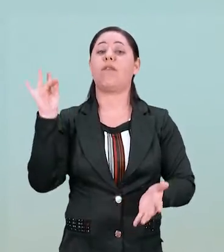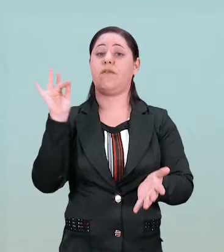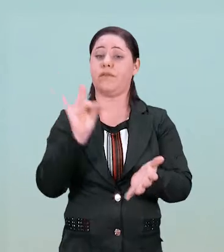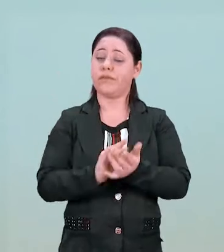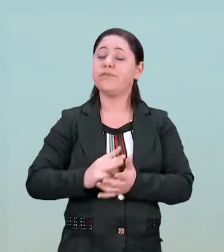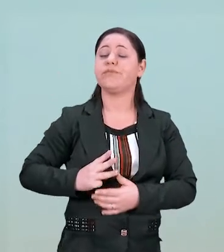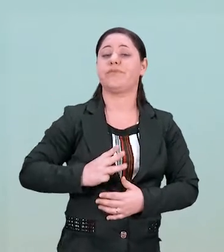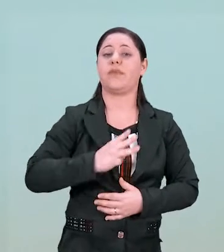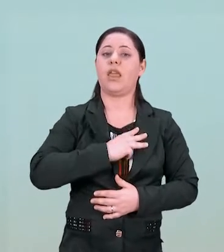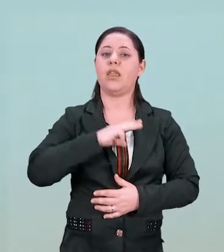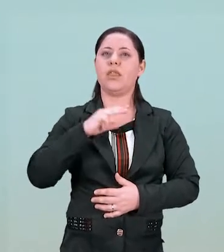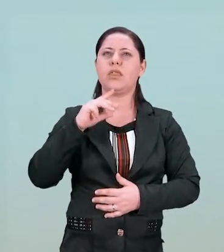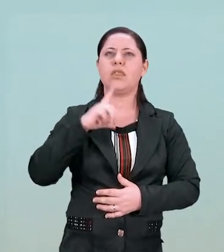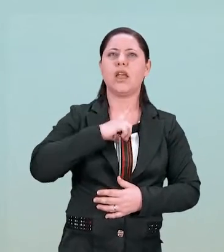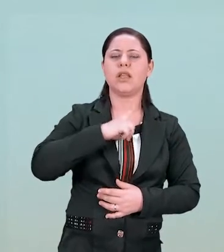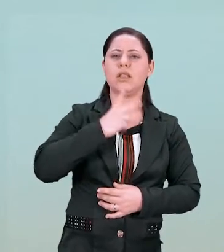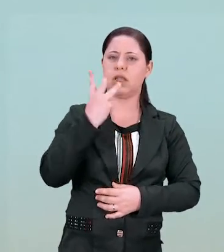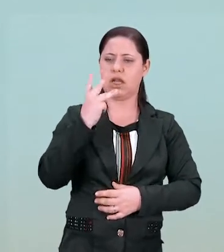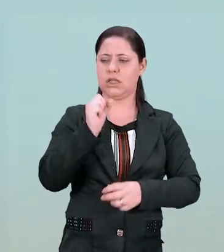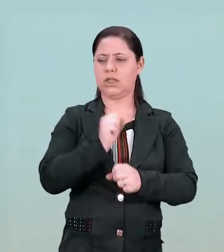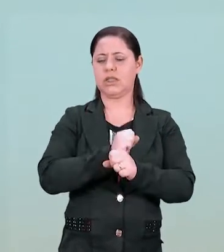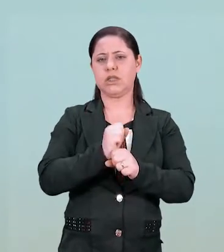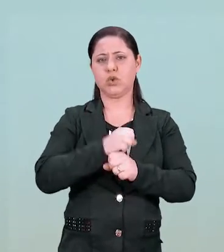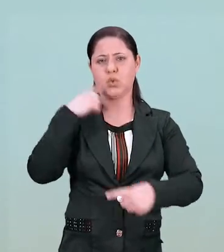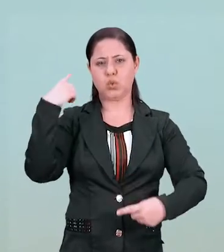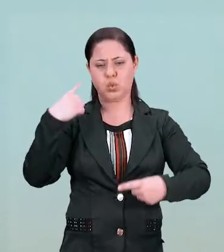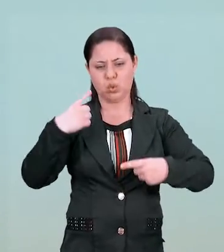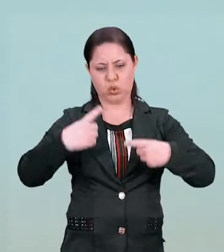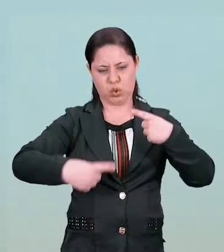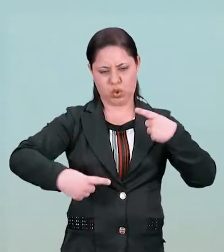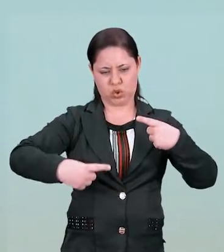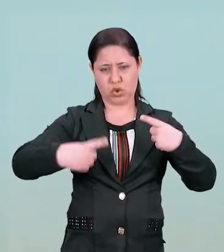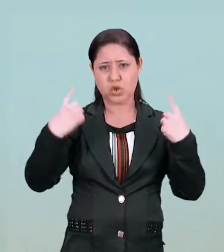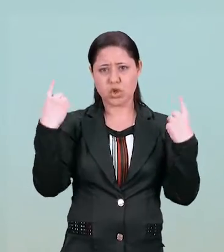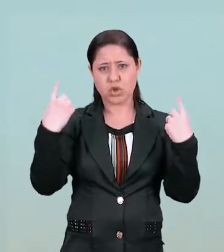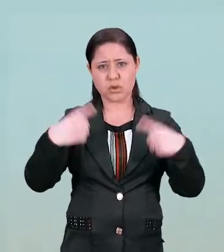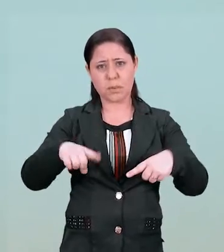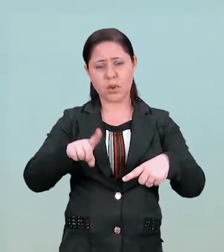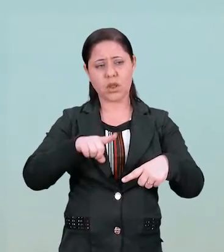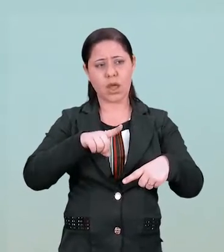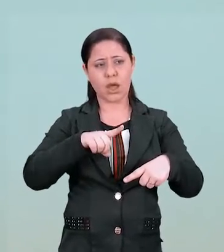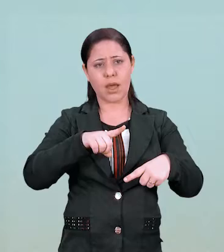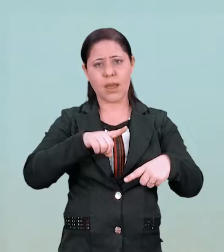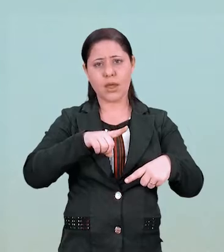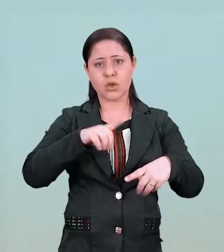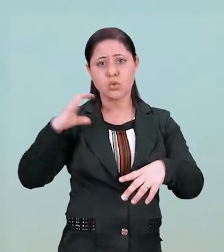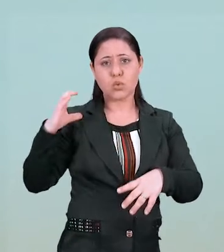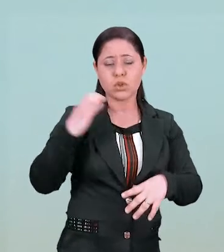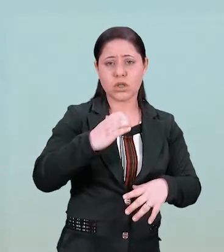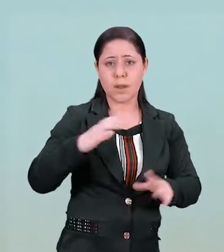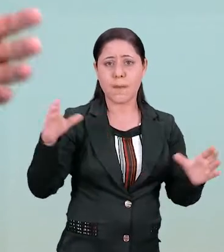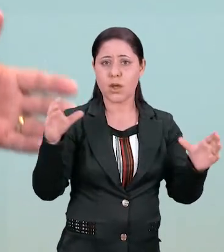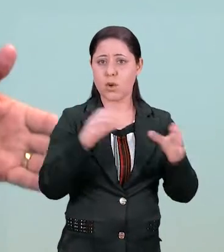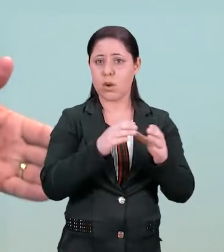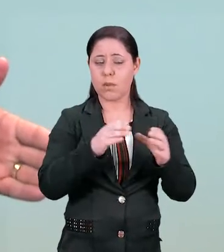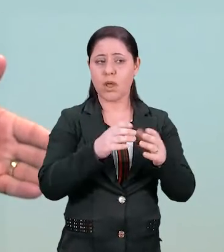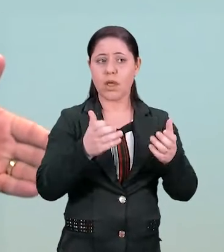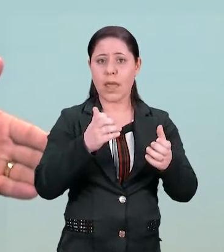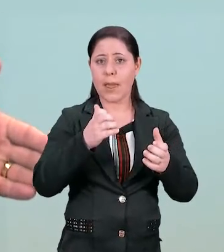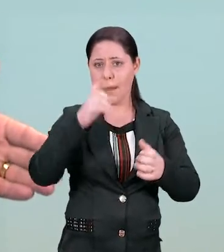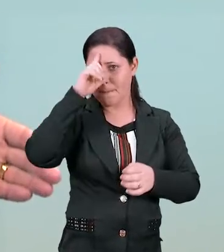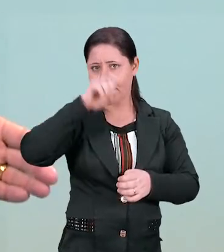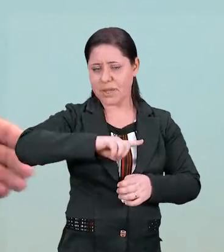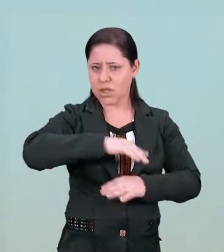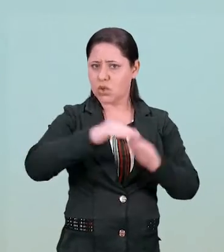aproximadamente 3 anos uma disputa de facções criminosas que querem comandar todo o tráfico, desde a produção